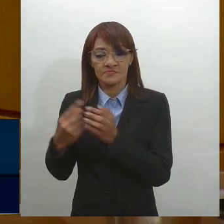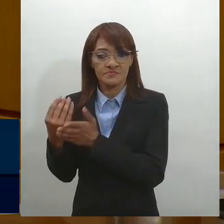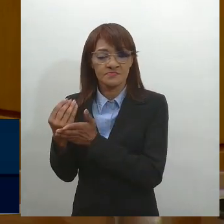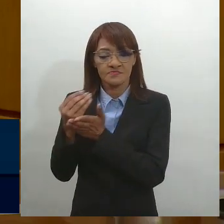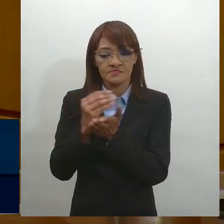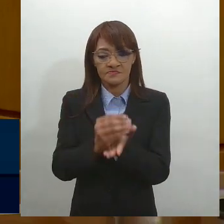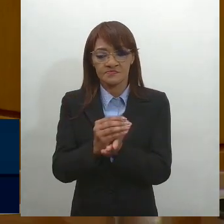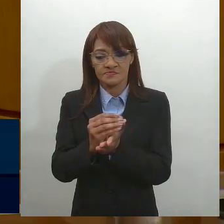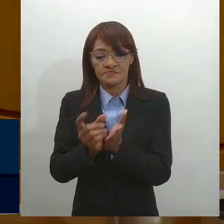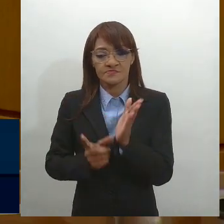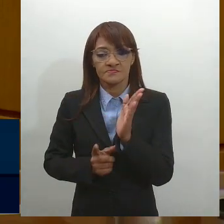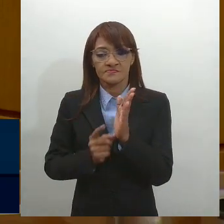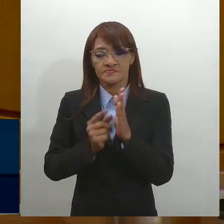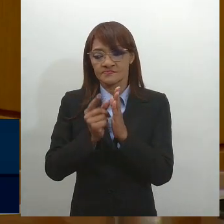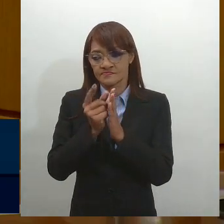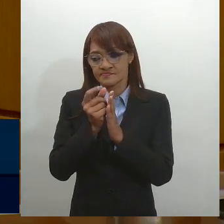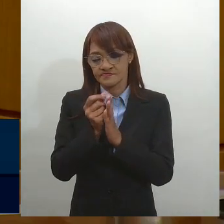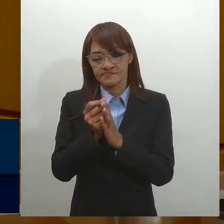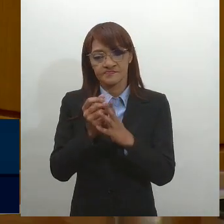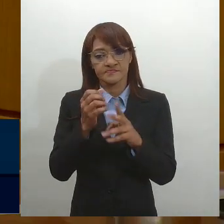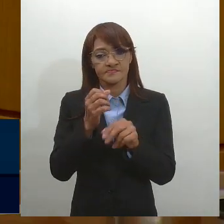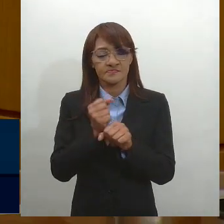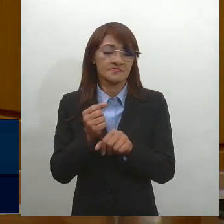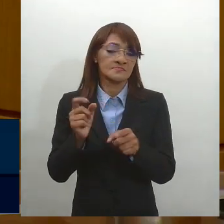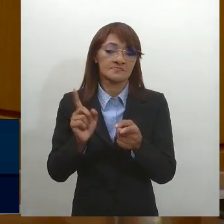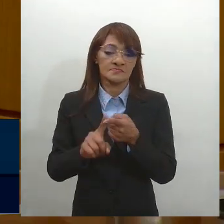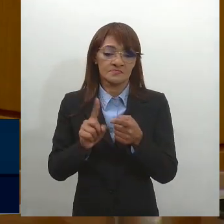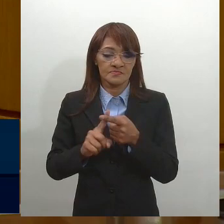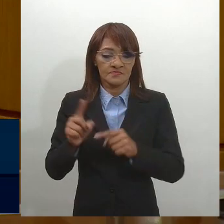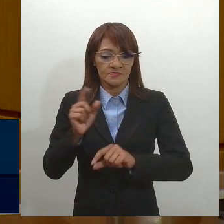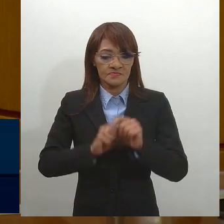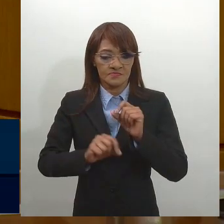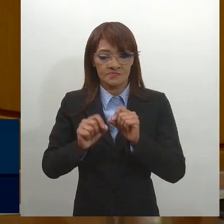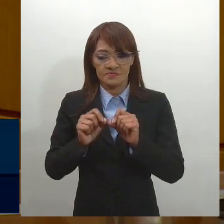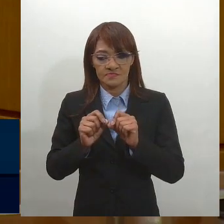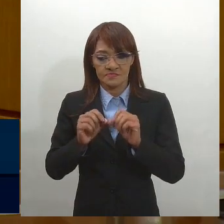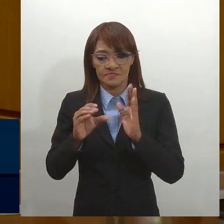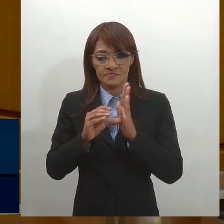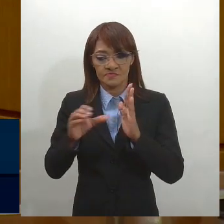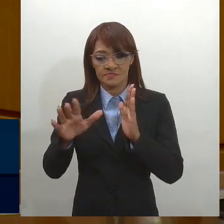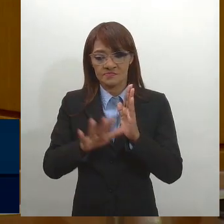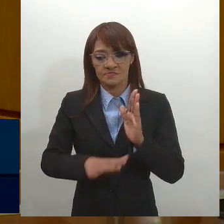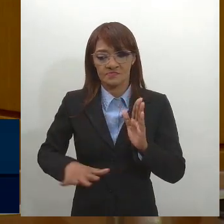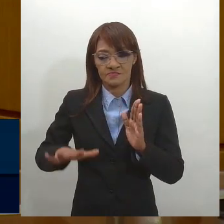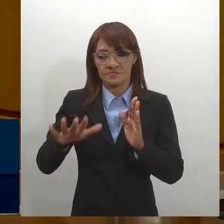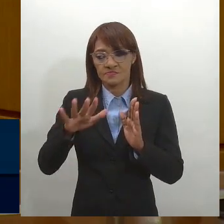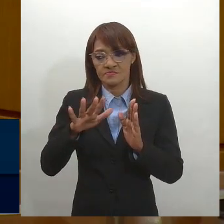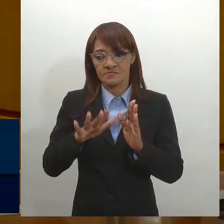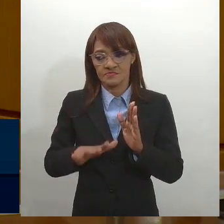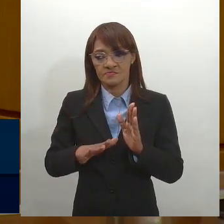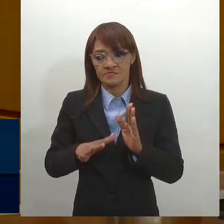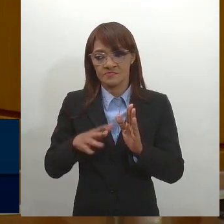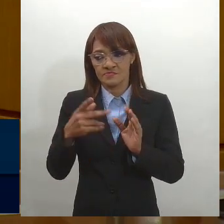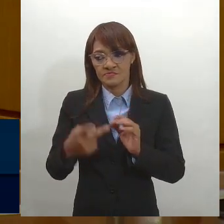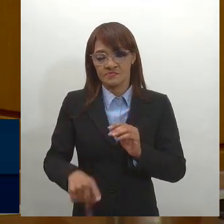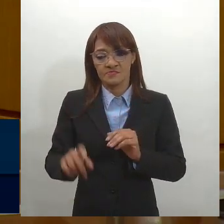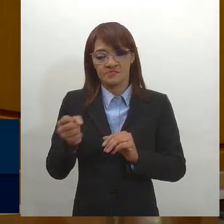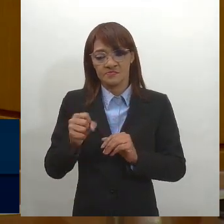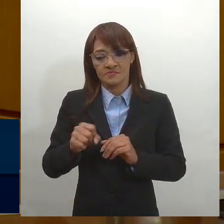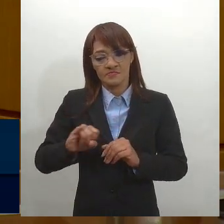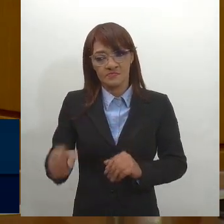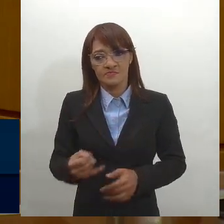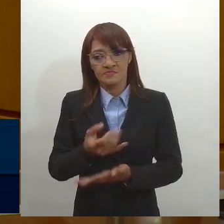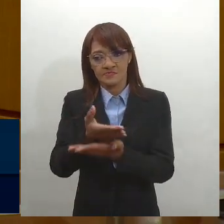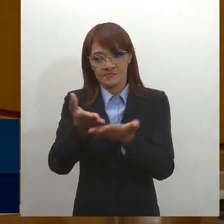o fortalecimento da comunicação pública de Sergipe. Então, aproveito os comunicadores dessa